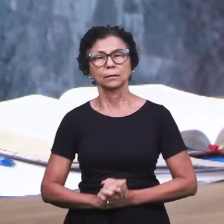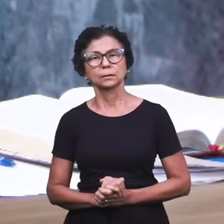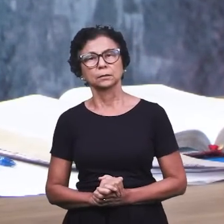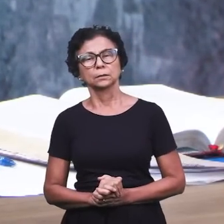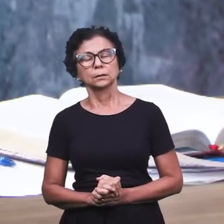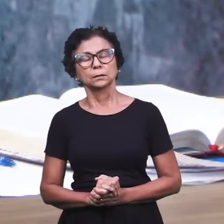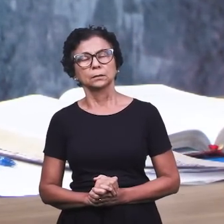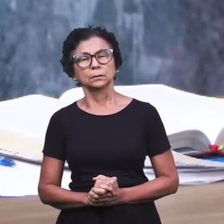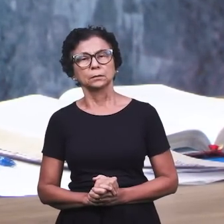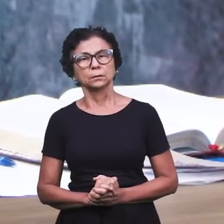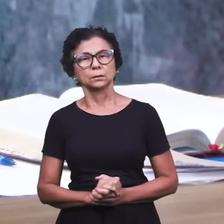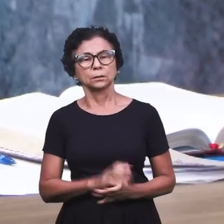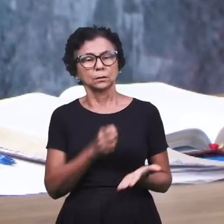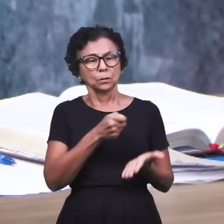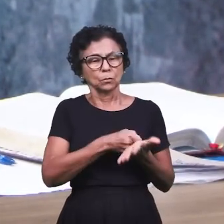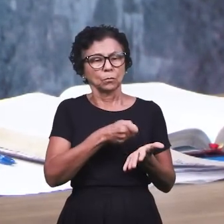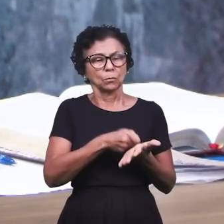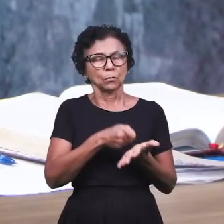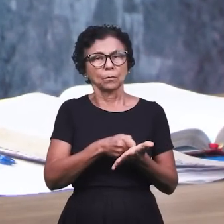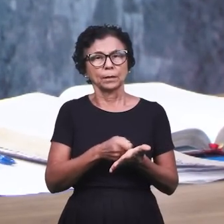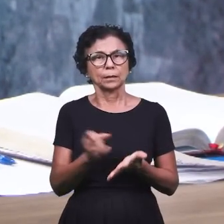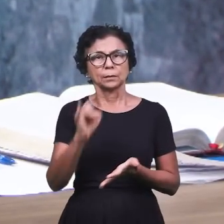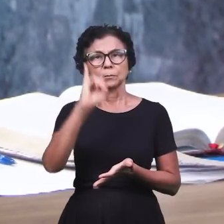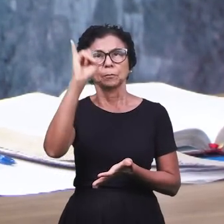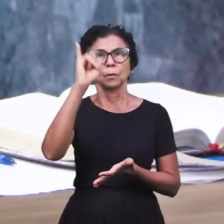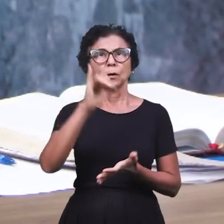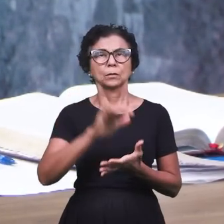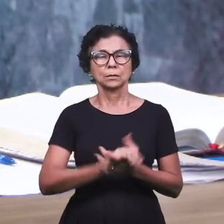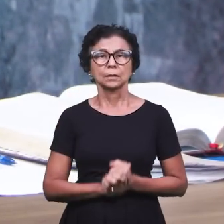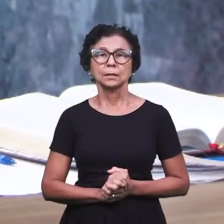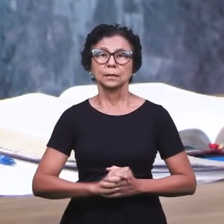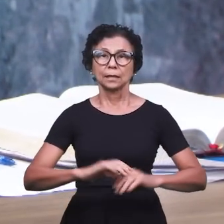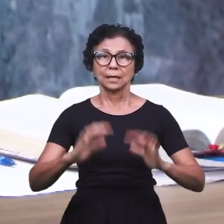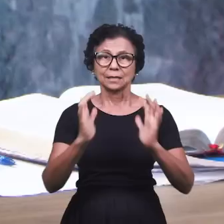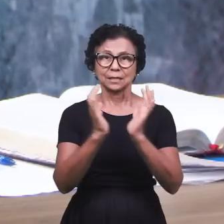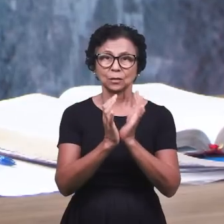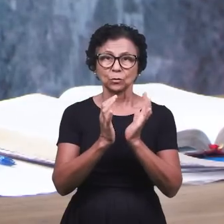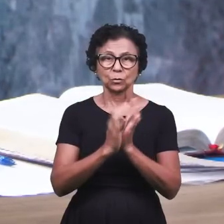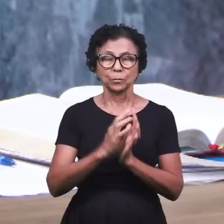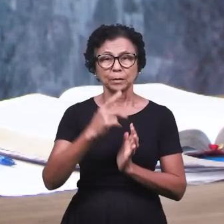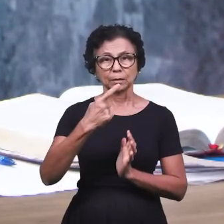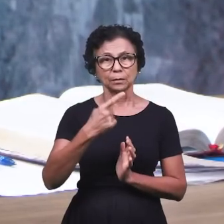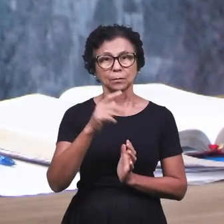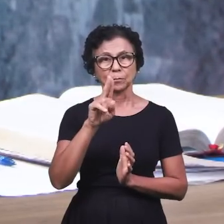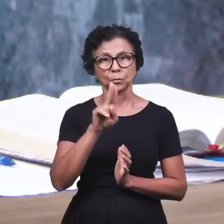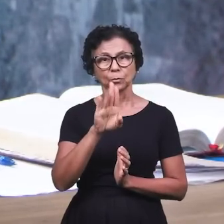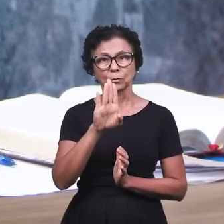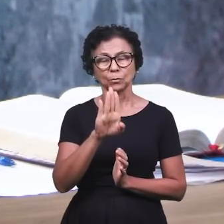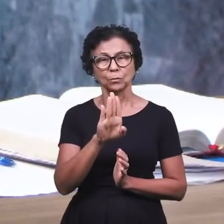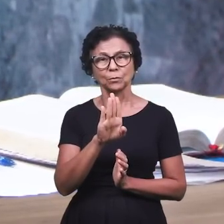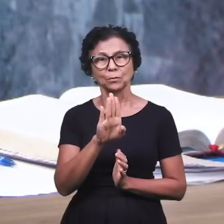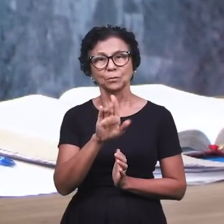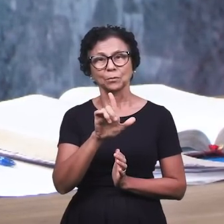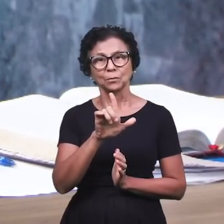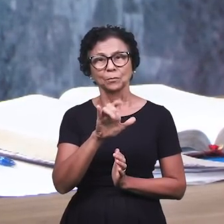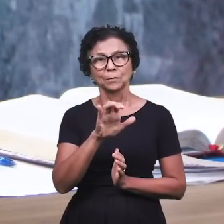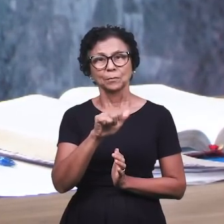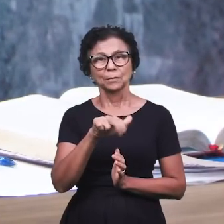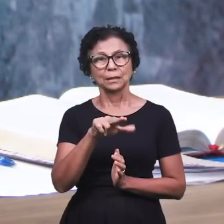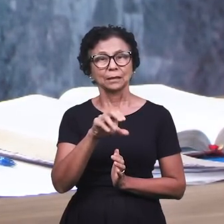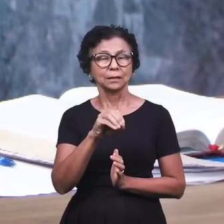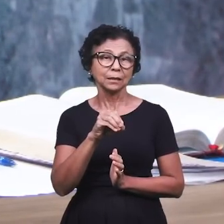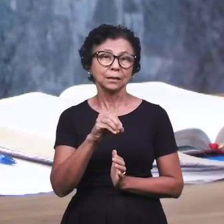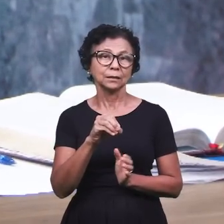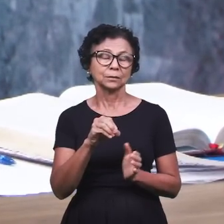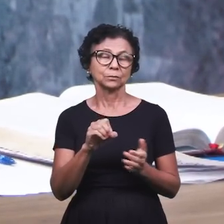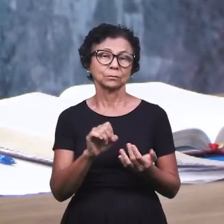cobrança de impostos. Eles eram chamados de os publicanos. A Bíblia cita alguns, como Zaqueu, o próprio Mateus. E esses homens